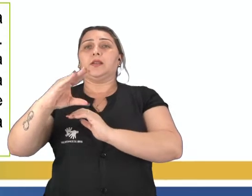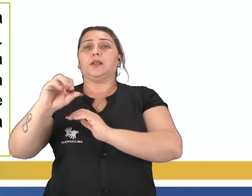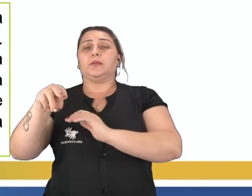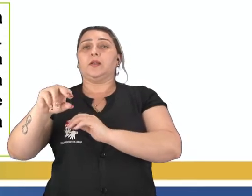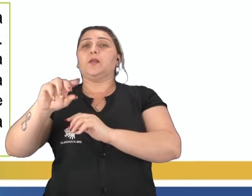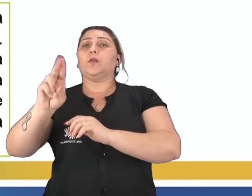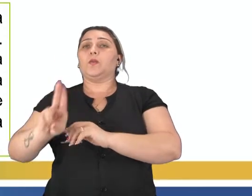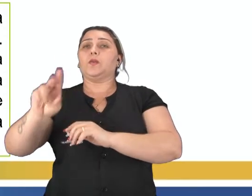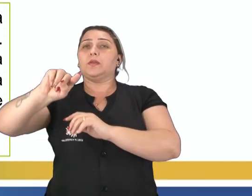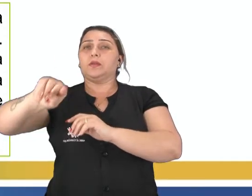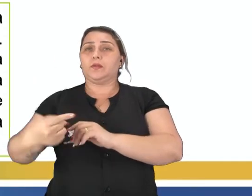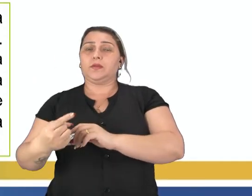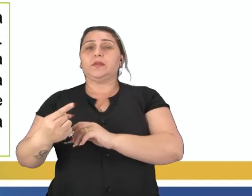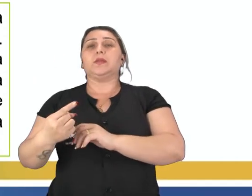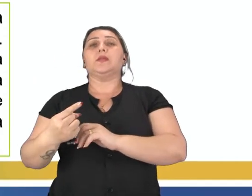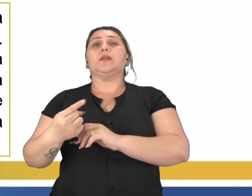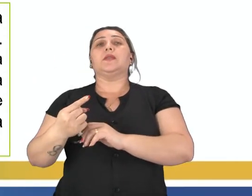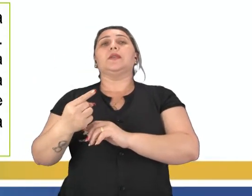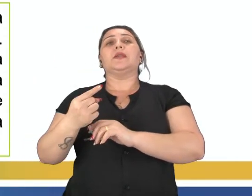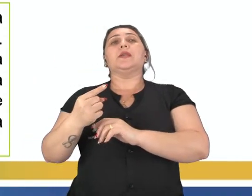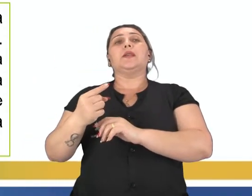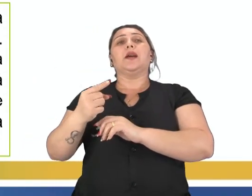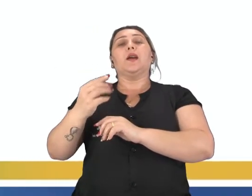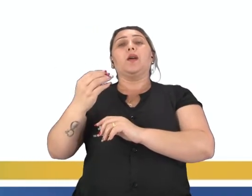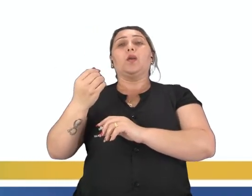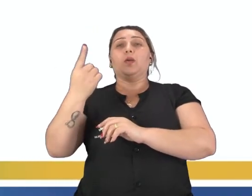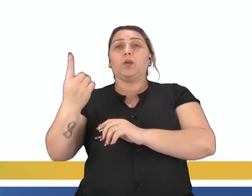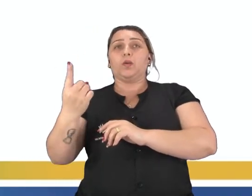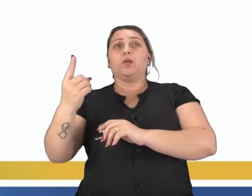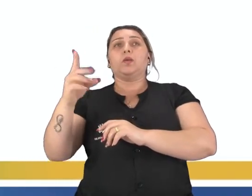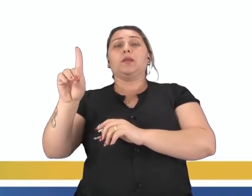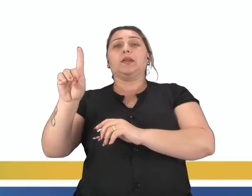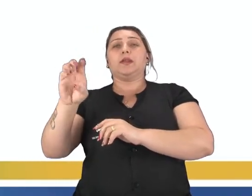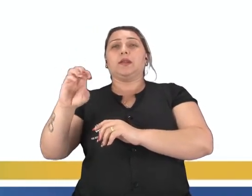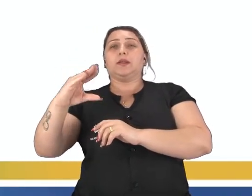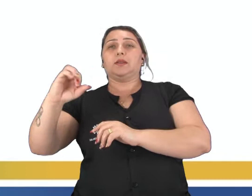parte inteira seria 0 e a parte decimal seria 1.